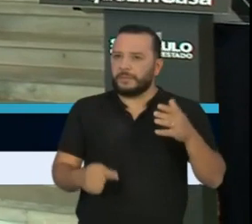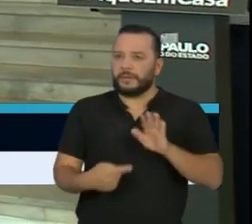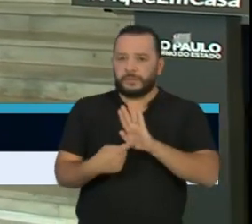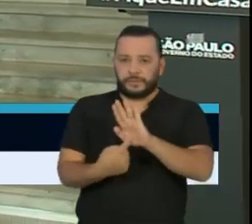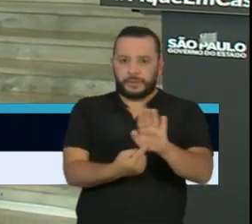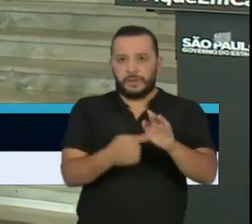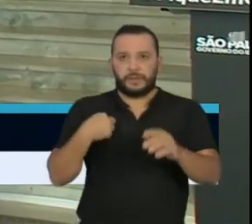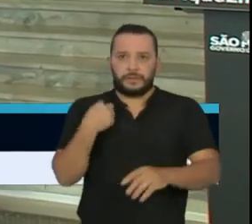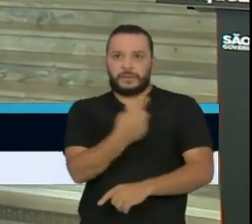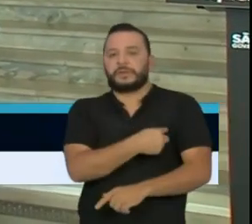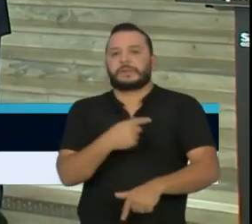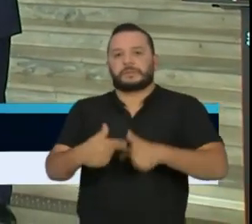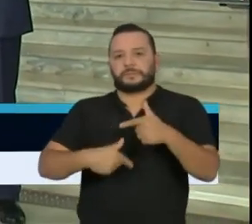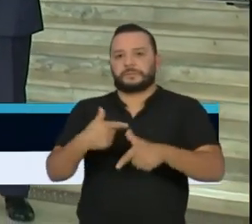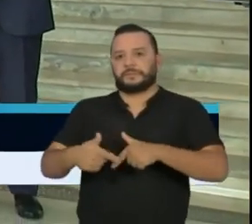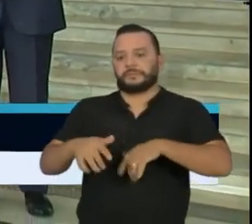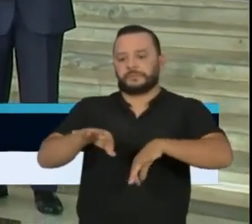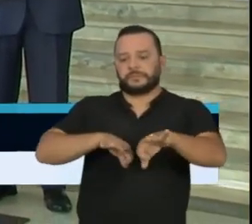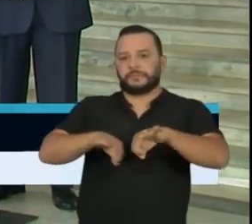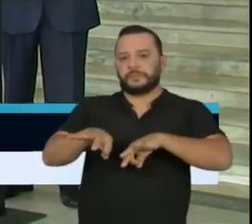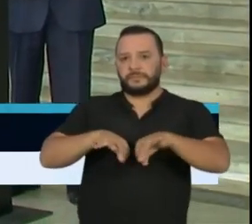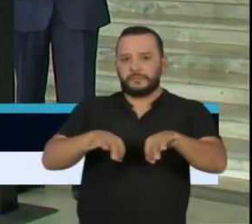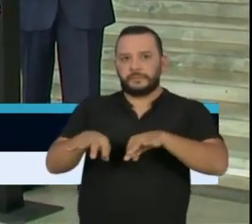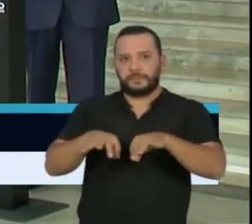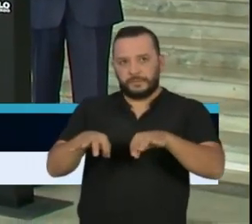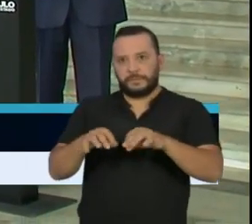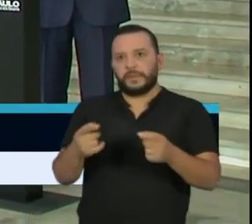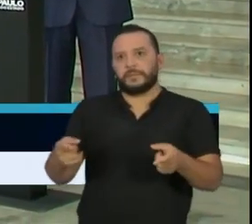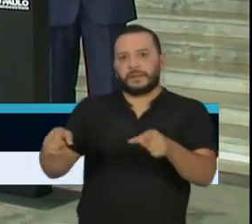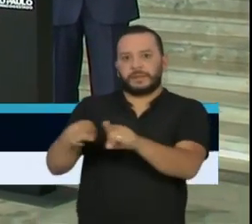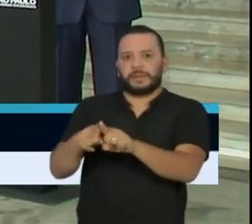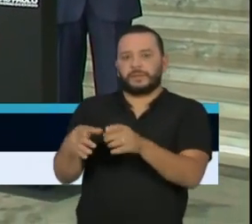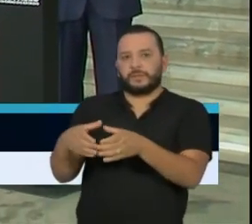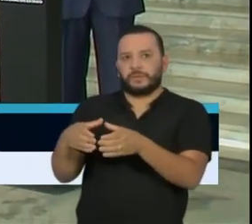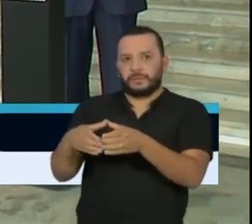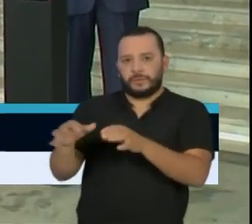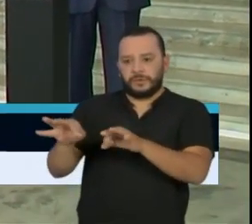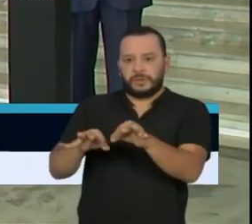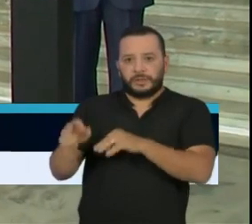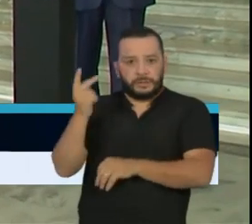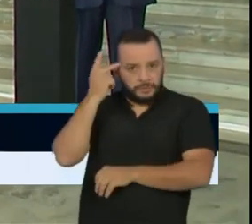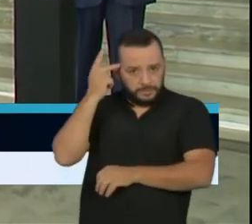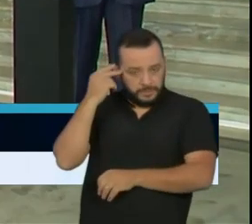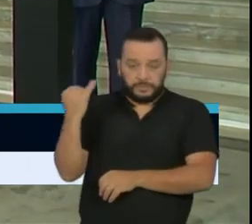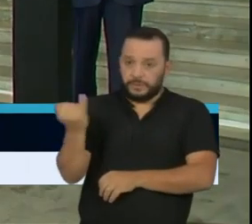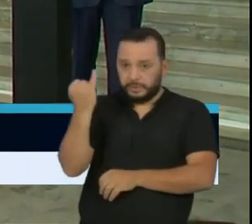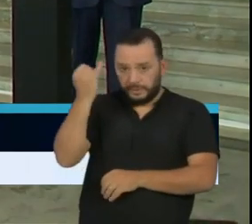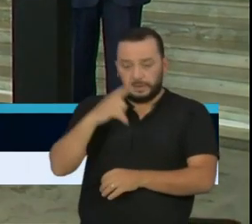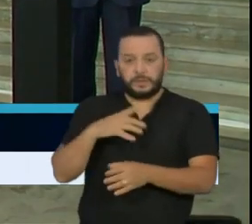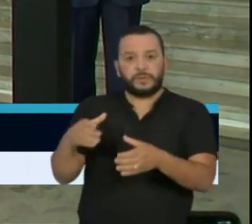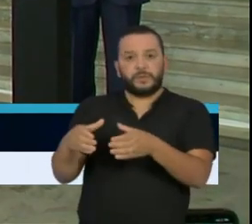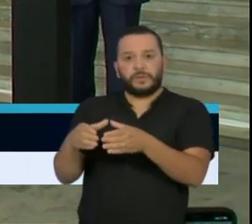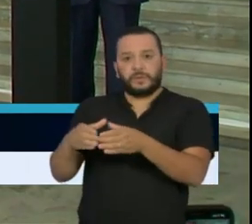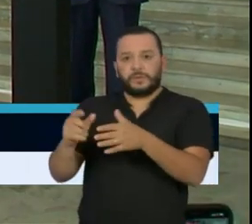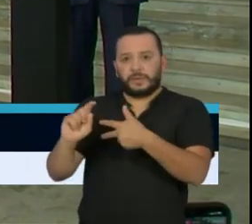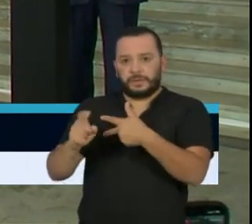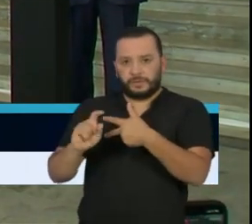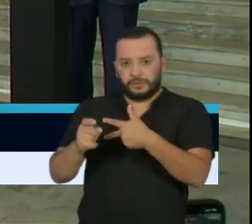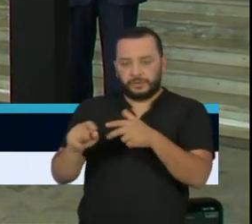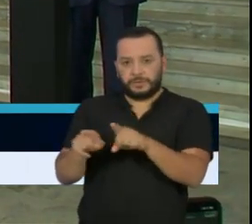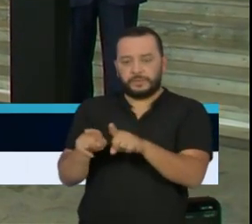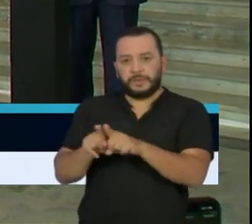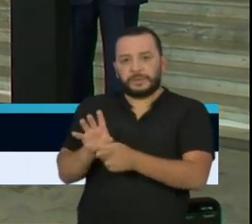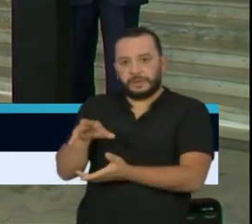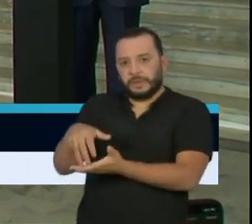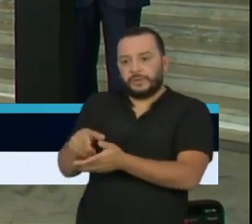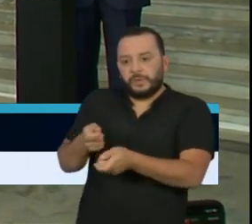estamos trabalhando no planejamento em conjunto com toda a equipe no Plano São Paulo, isso é muito importante, com o Comitê Executivo, com o Centro de